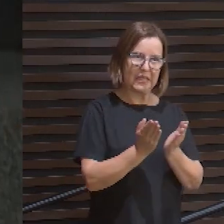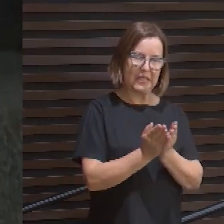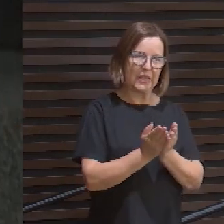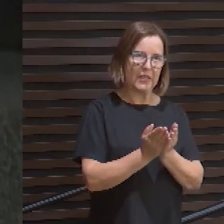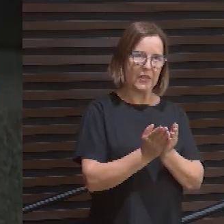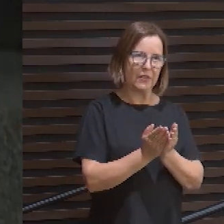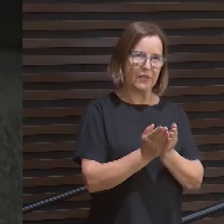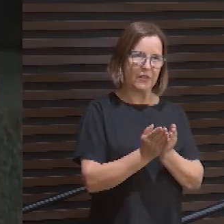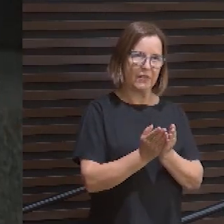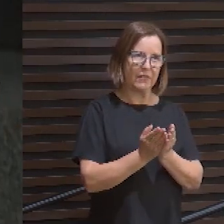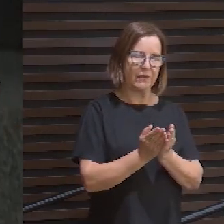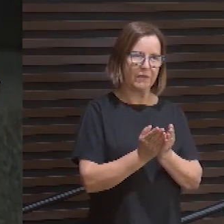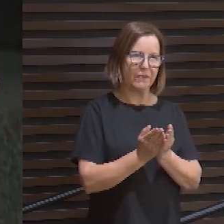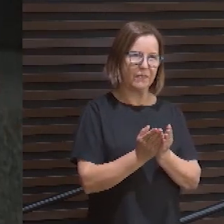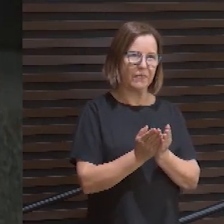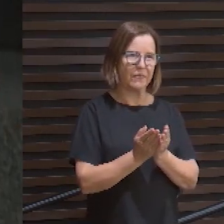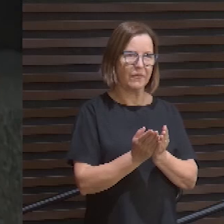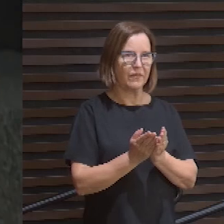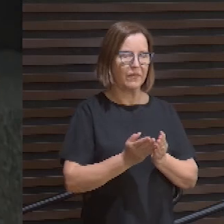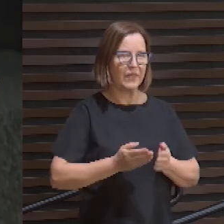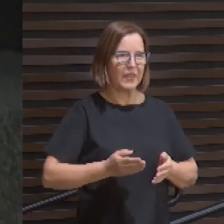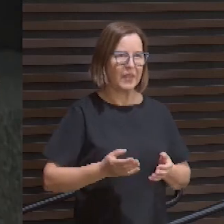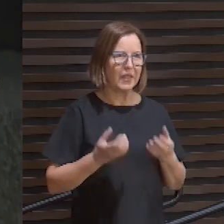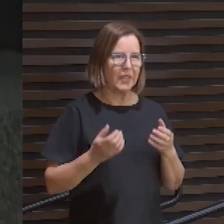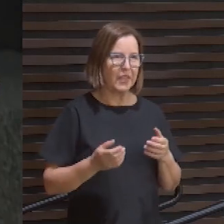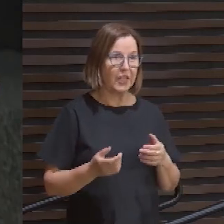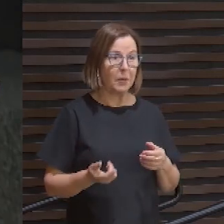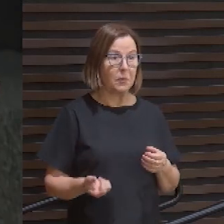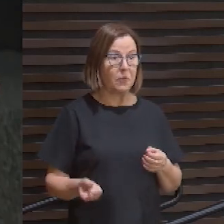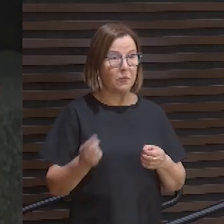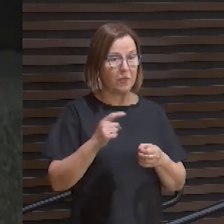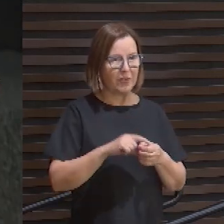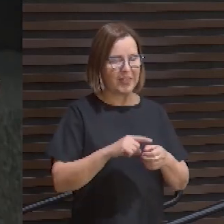esses sacrifícios repetidos?